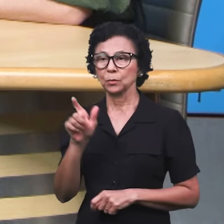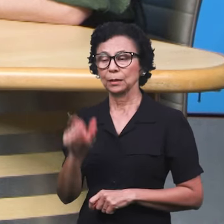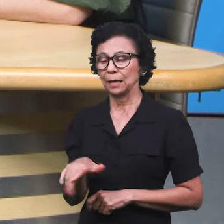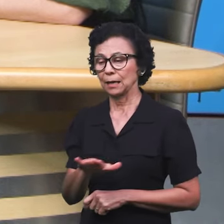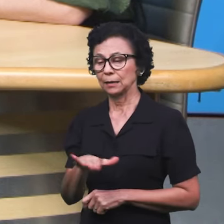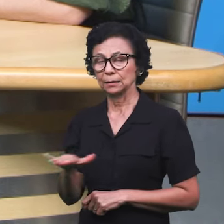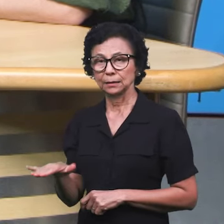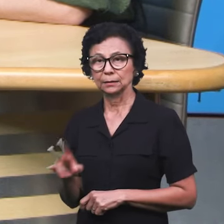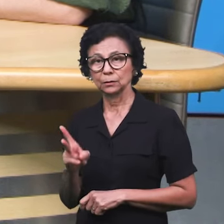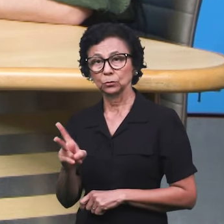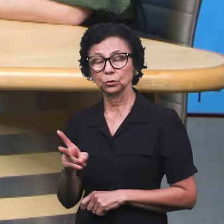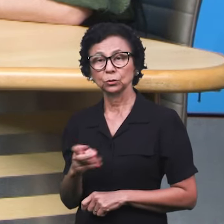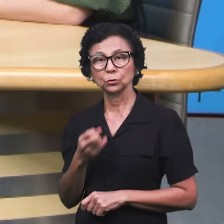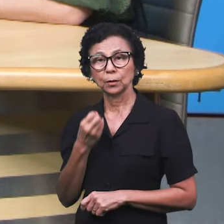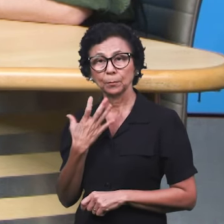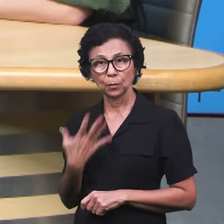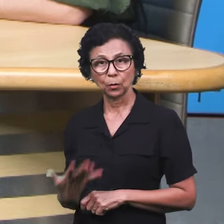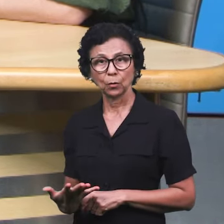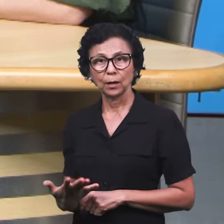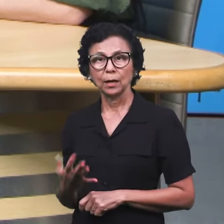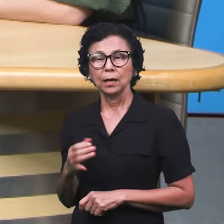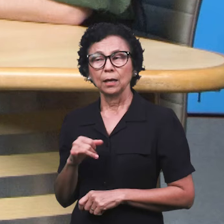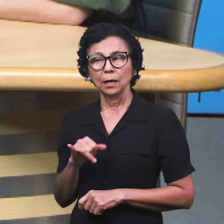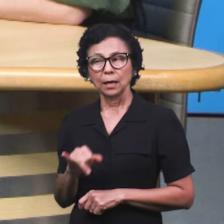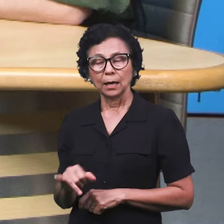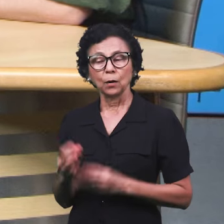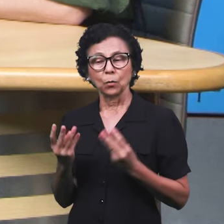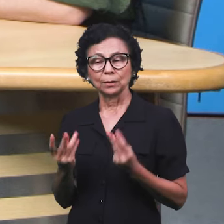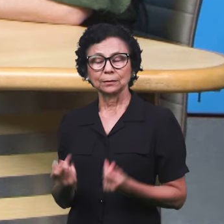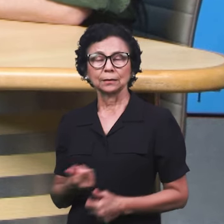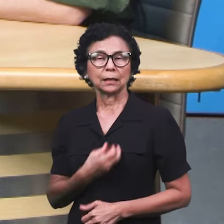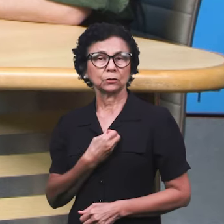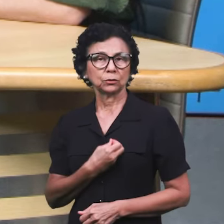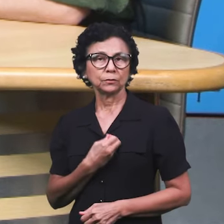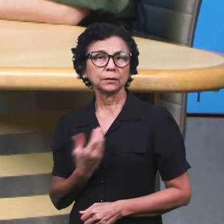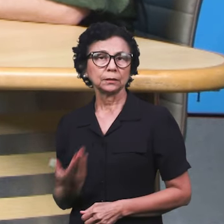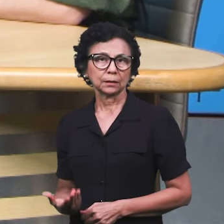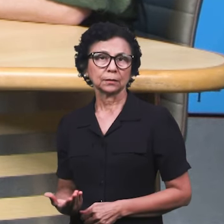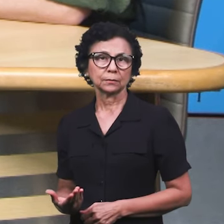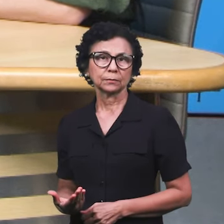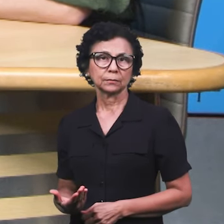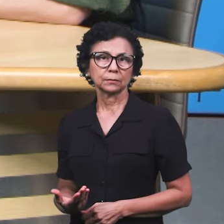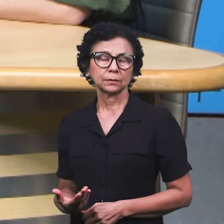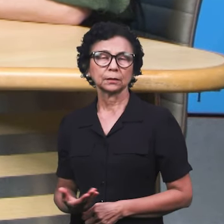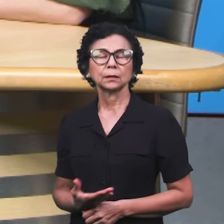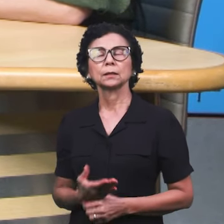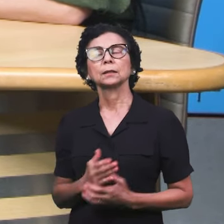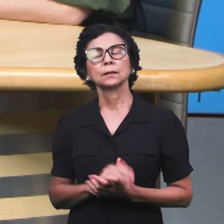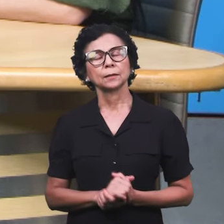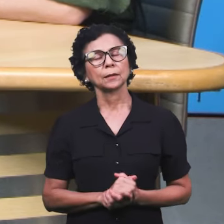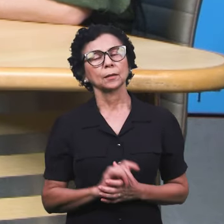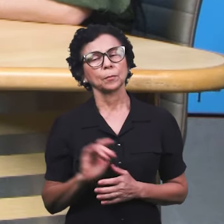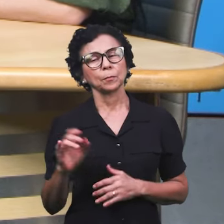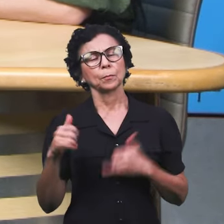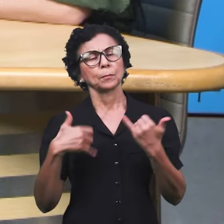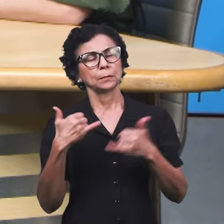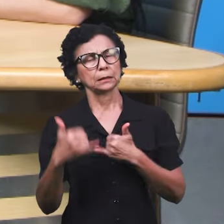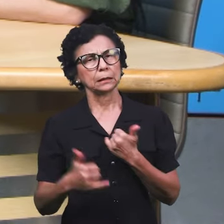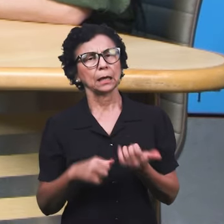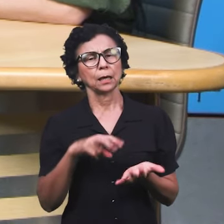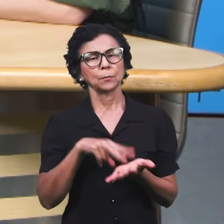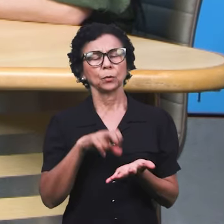tratar a asma não é só tratar a crise, é dar qualidade de vida para a criança. Ela no dia a dia poder brincar, pular, chupar um